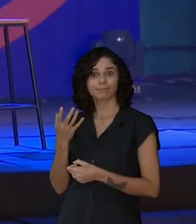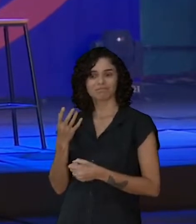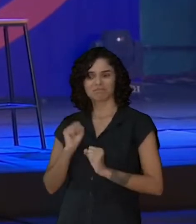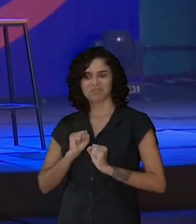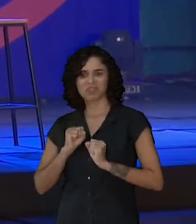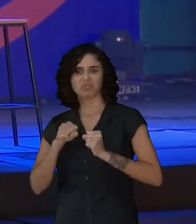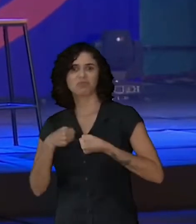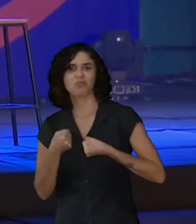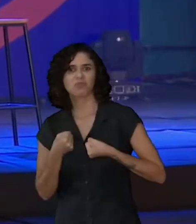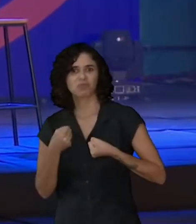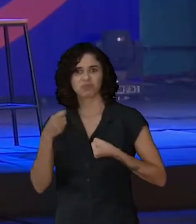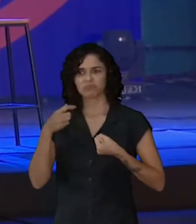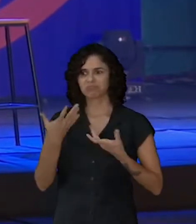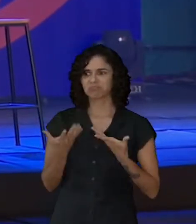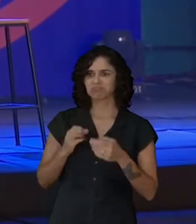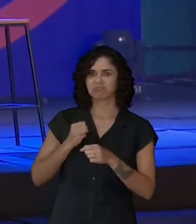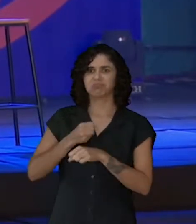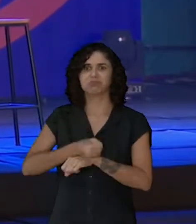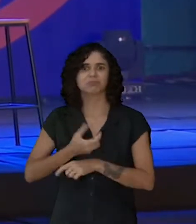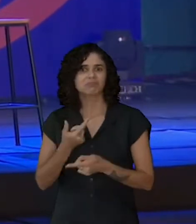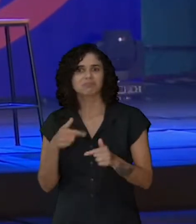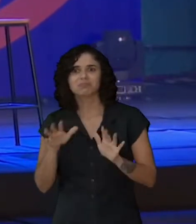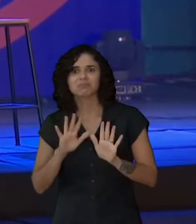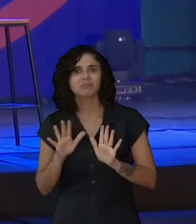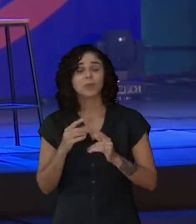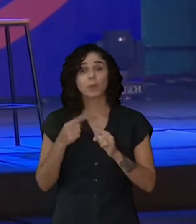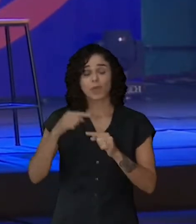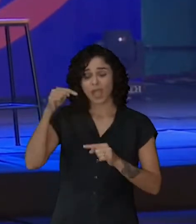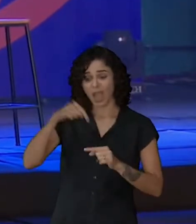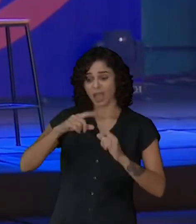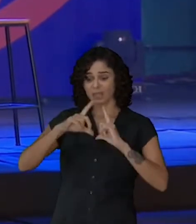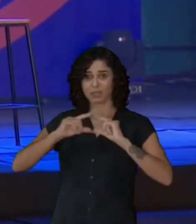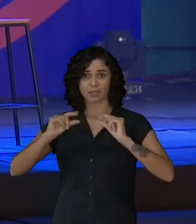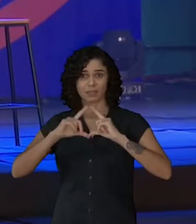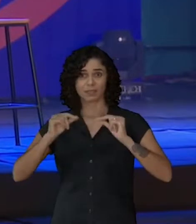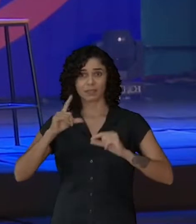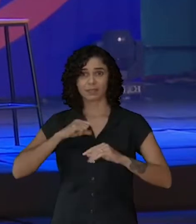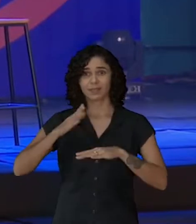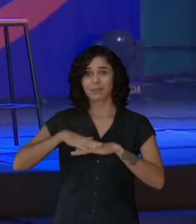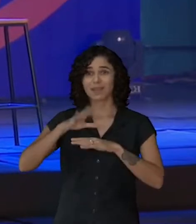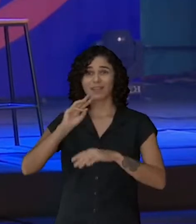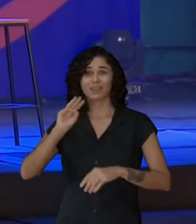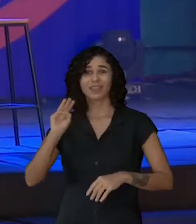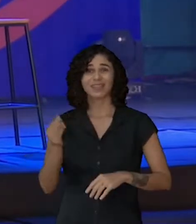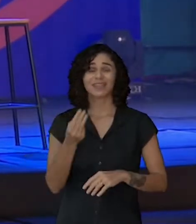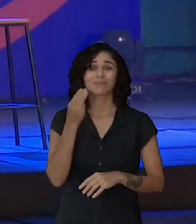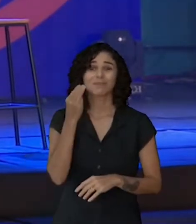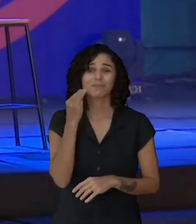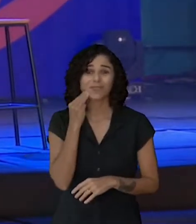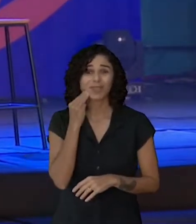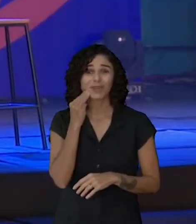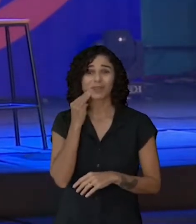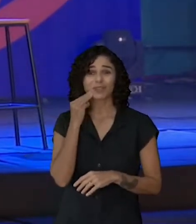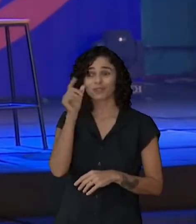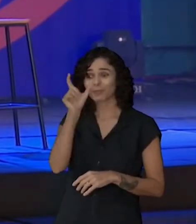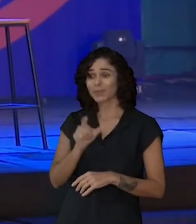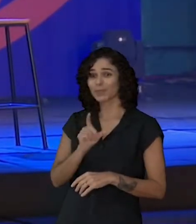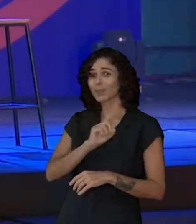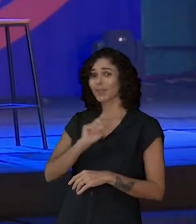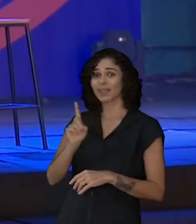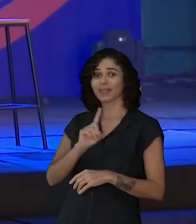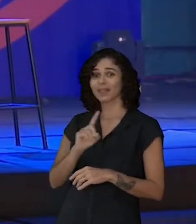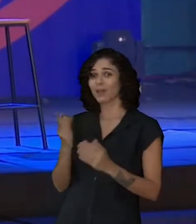aqui em Brasília tem mais de 3 milhões de não cristãos, considerando